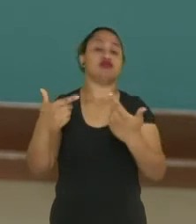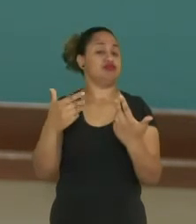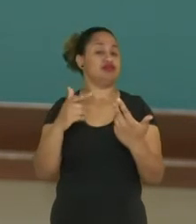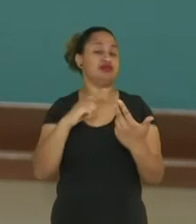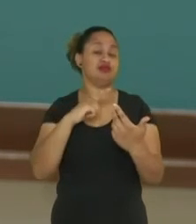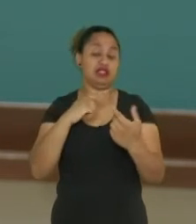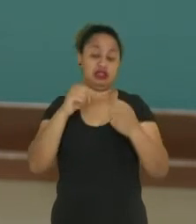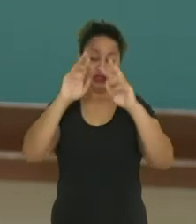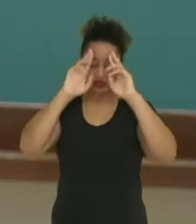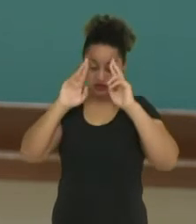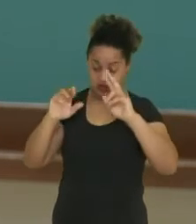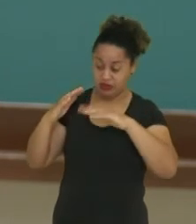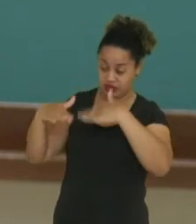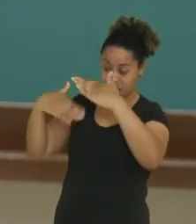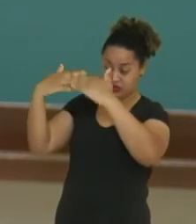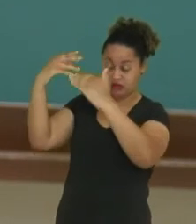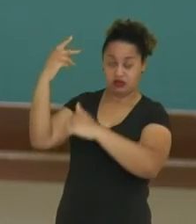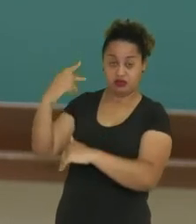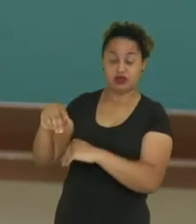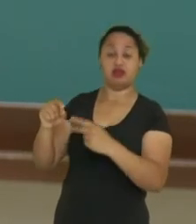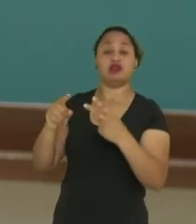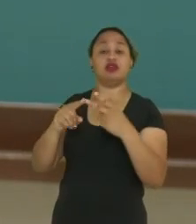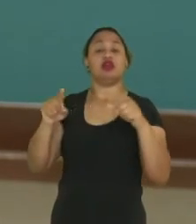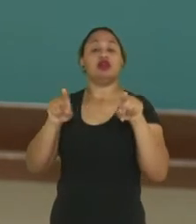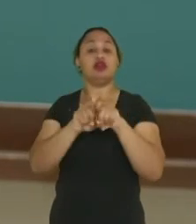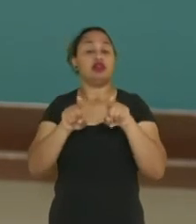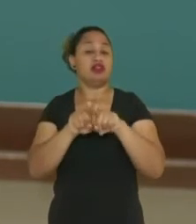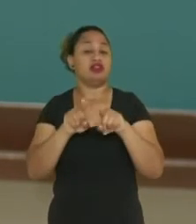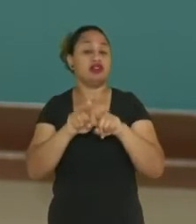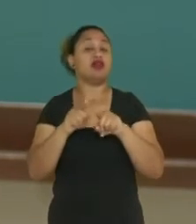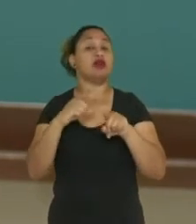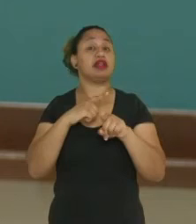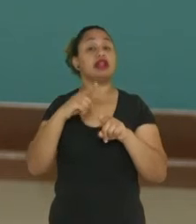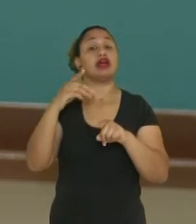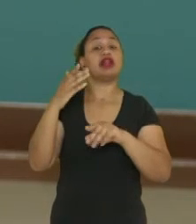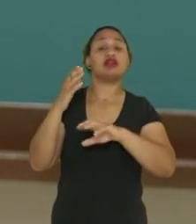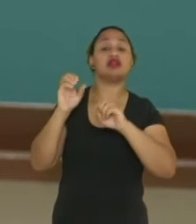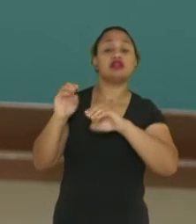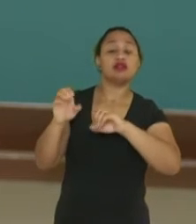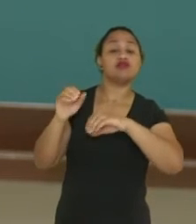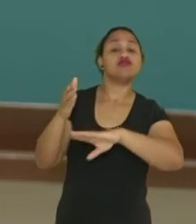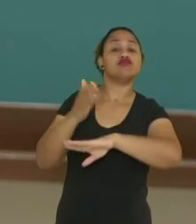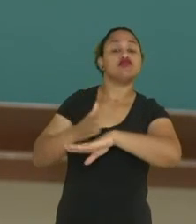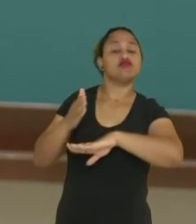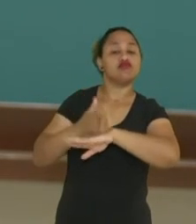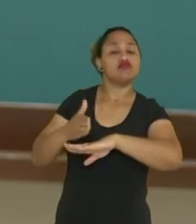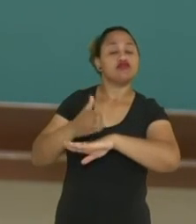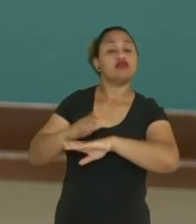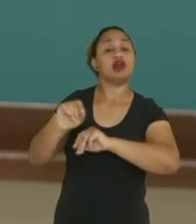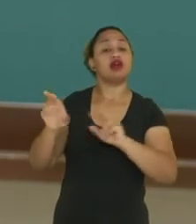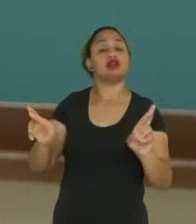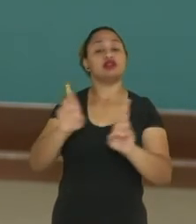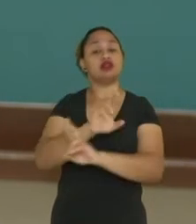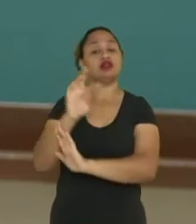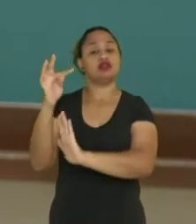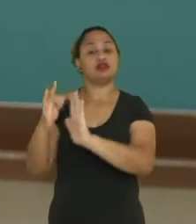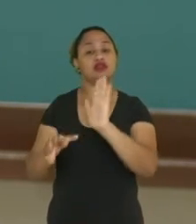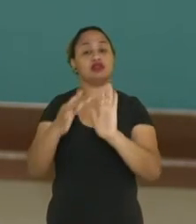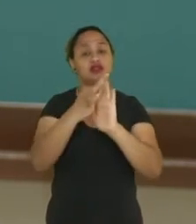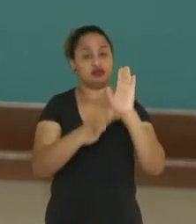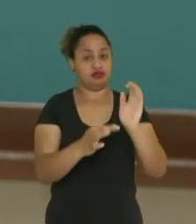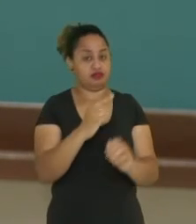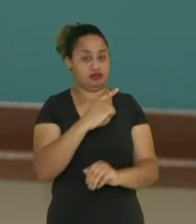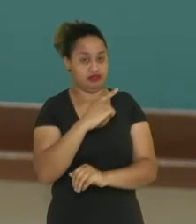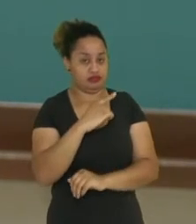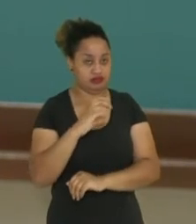o seu respeito ao desenvolvimento e ele precisa ter também uma formação. Então, essa é a relação entre os dois textos que estamos